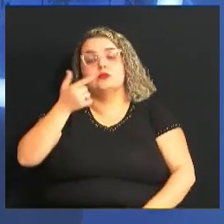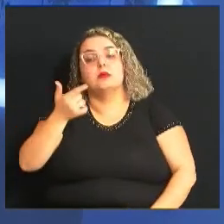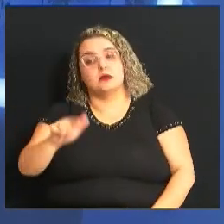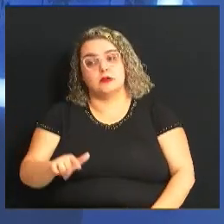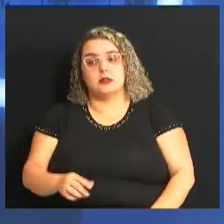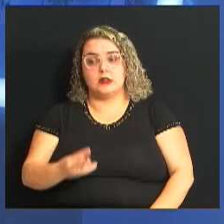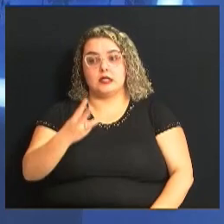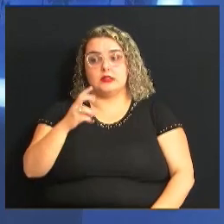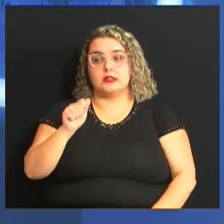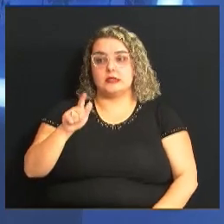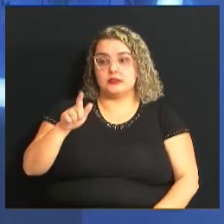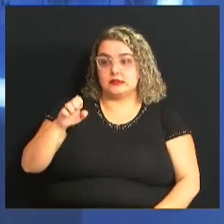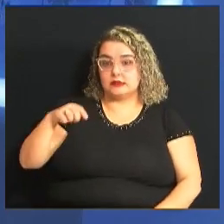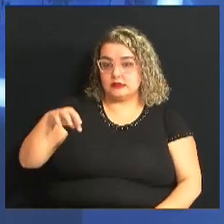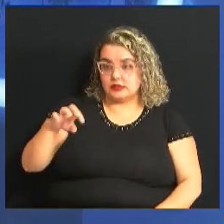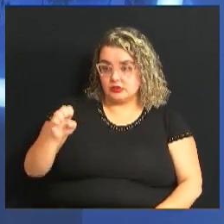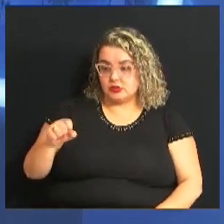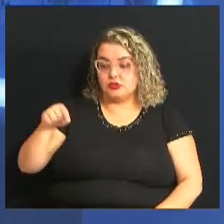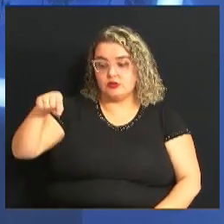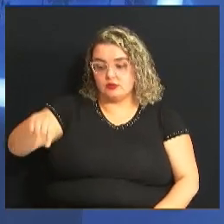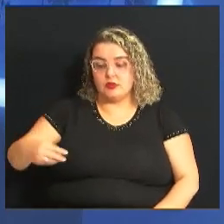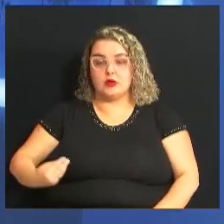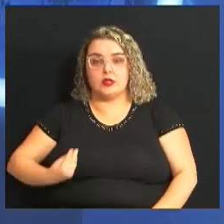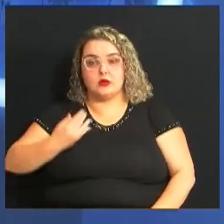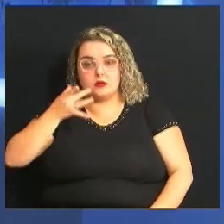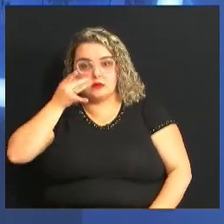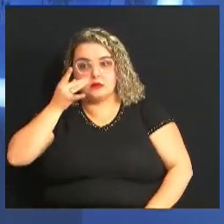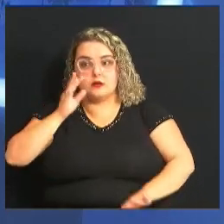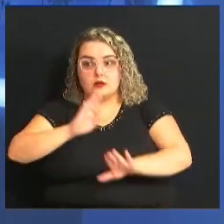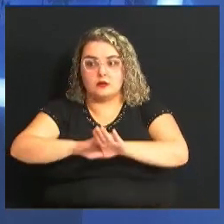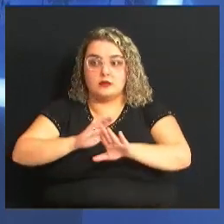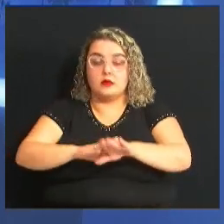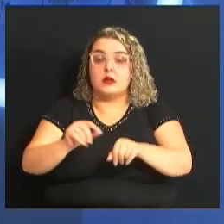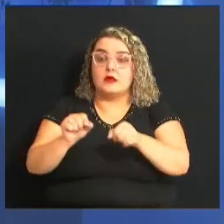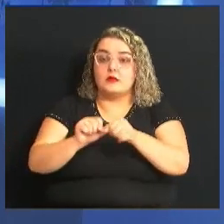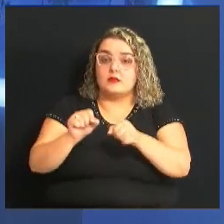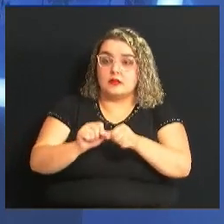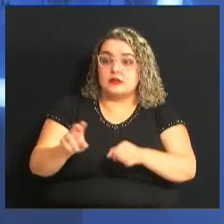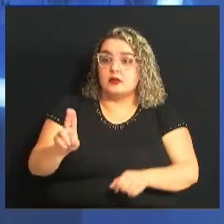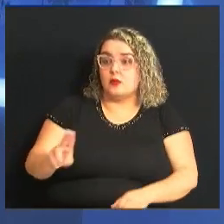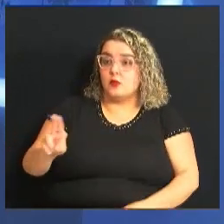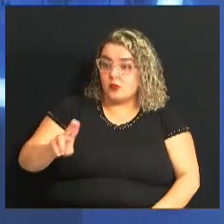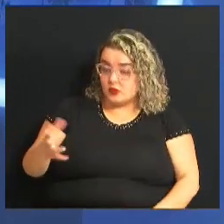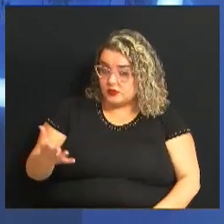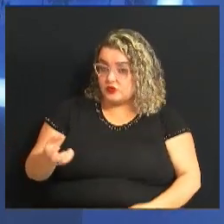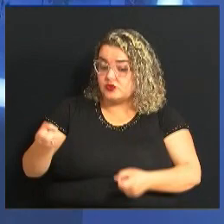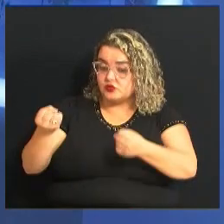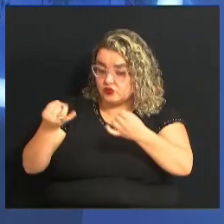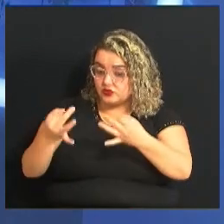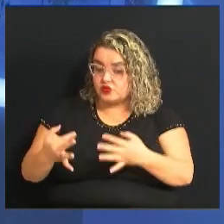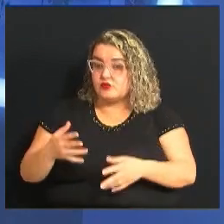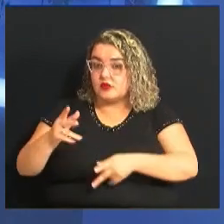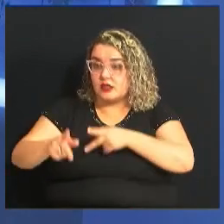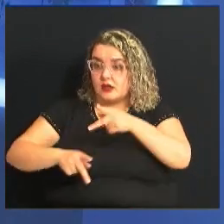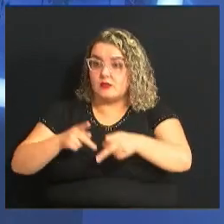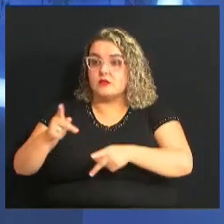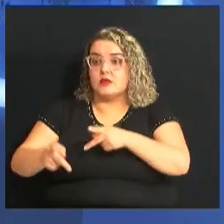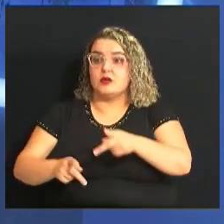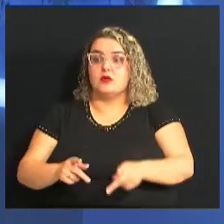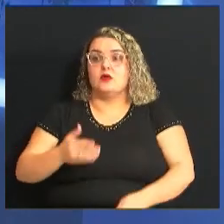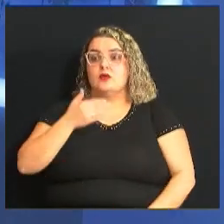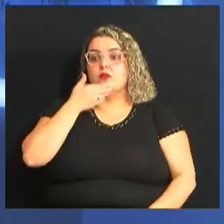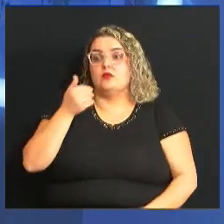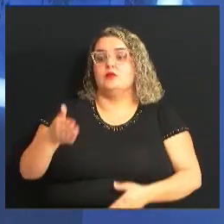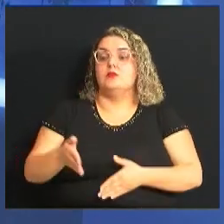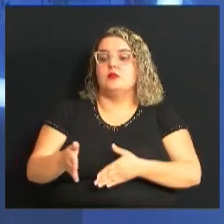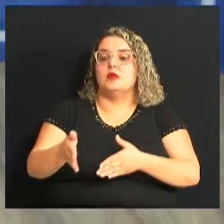agentes de mobilidade urbana vão nessa operação, inclusive fazer essa implantação e orientar a população sobre o melhor